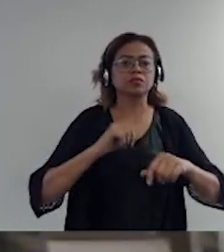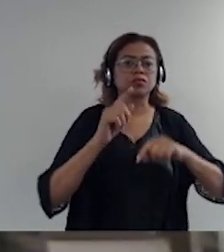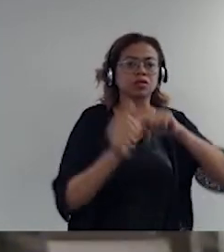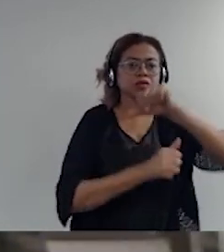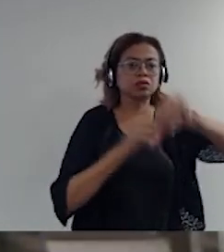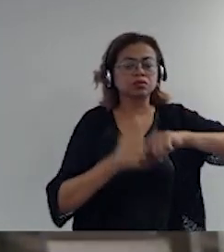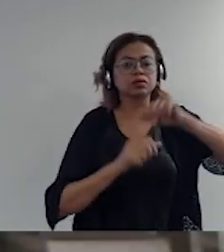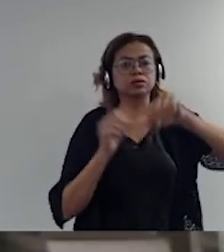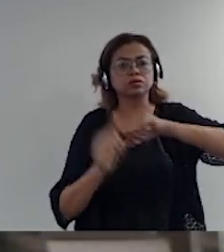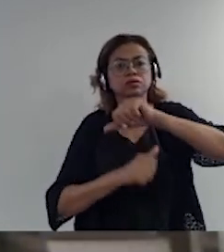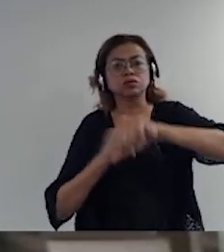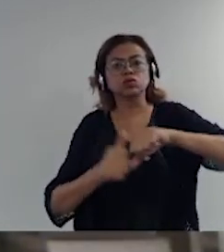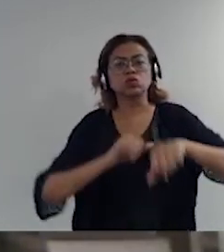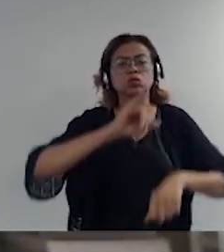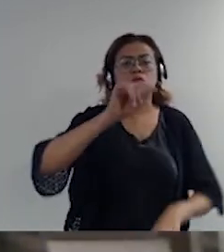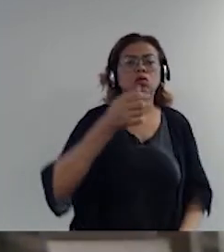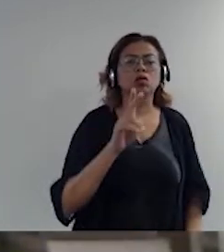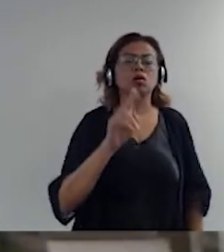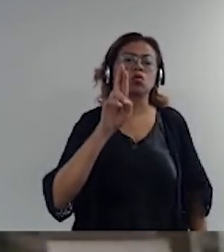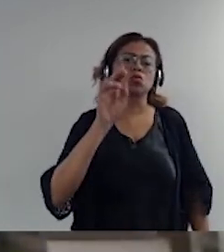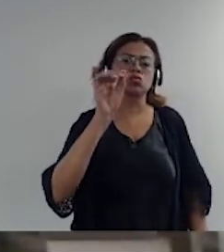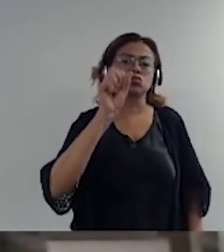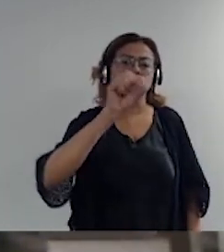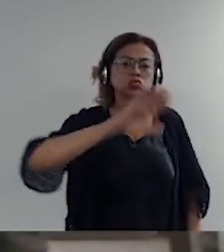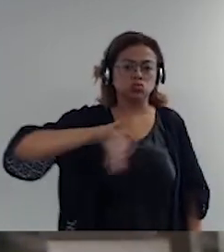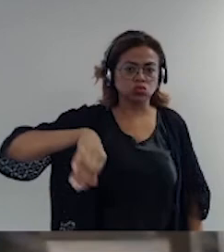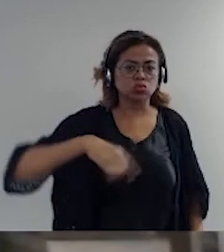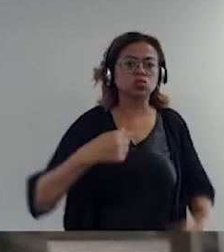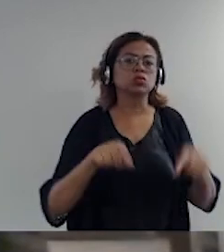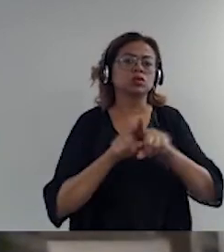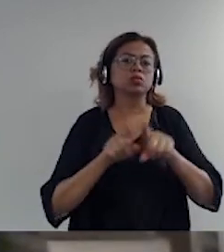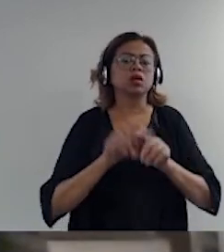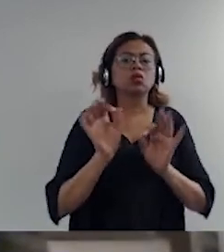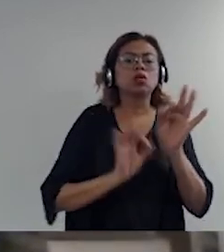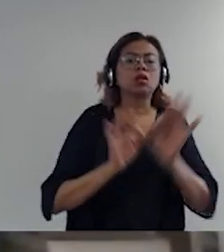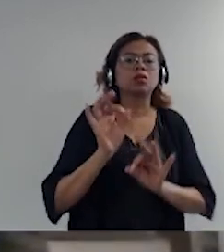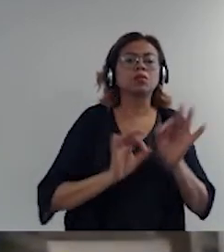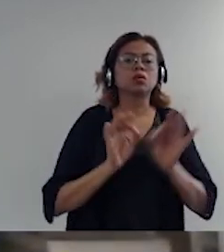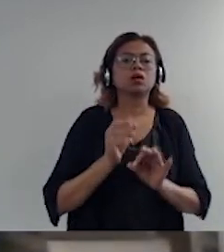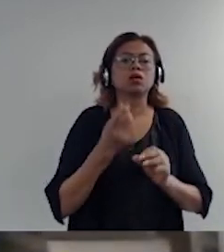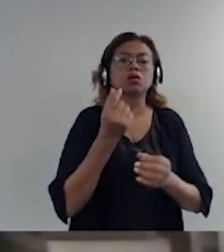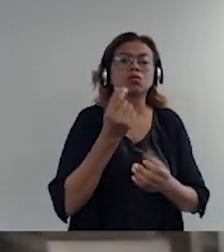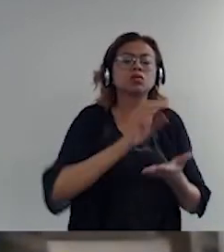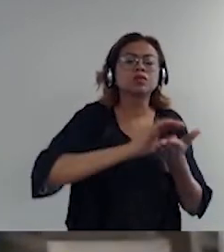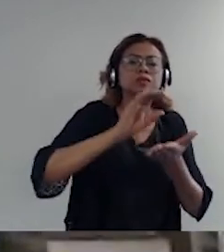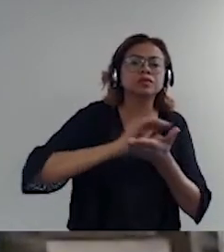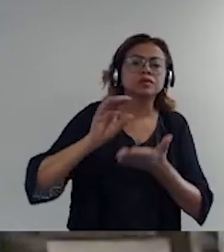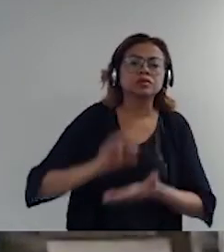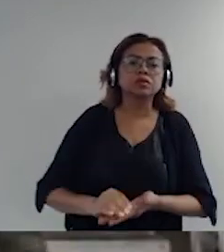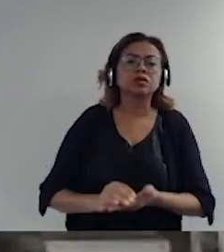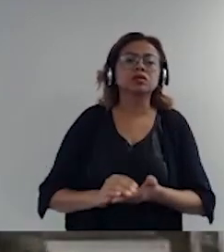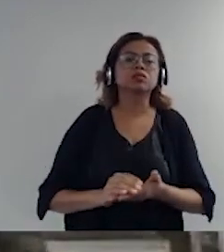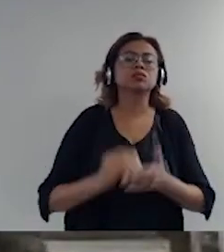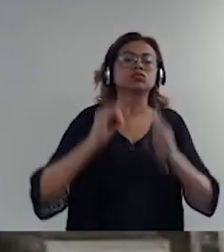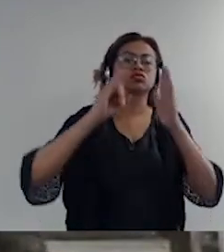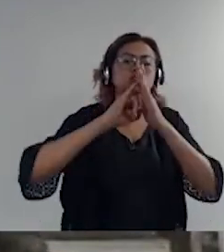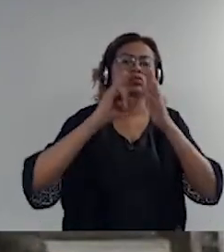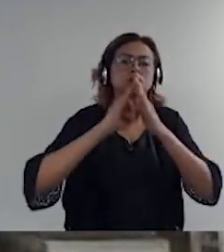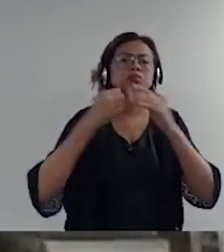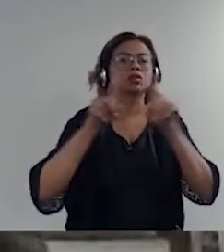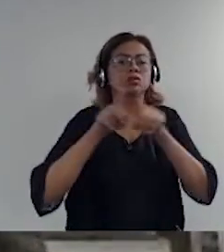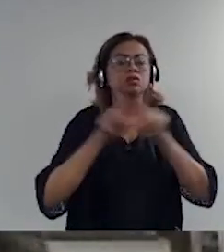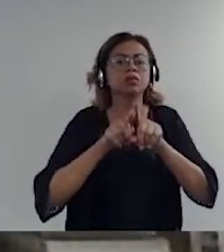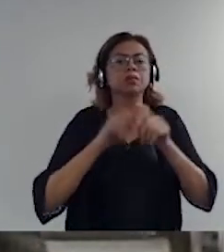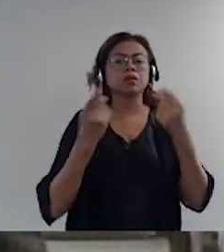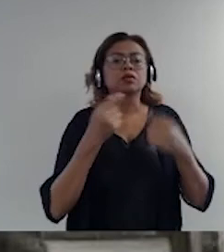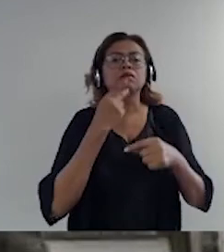chamada retenção de lucros, com a elaboração de orçamentos de capital, ou da adoção da